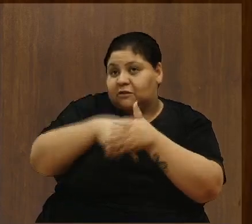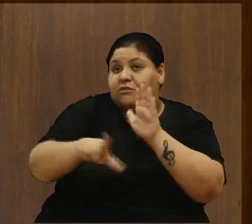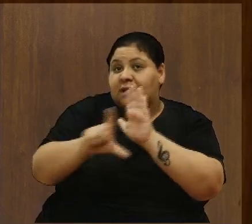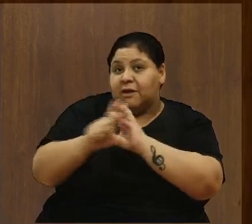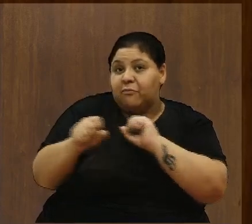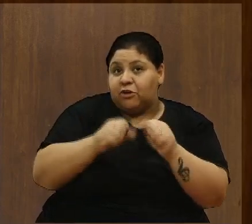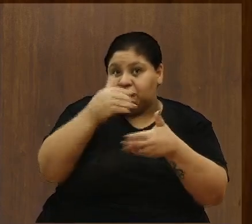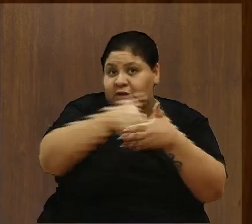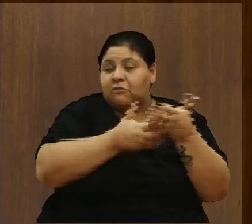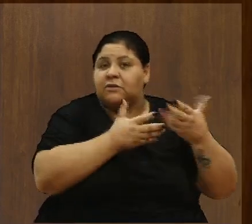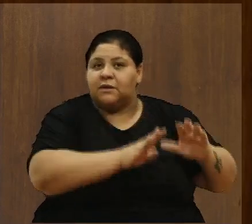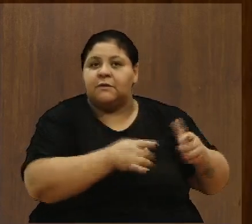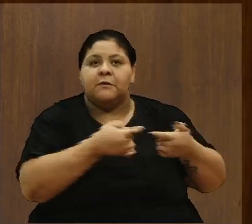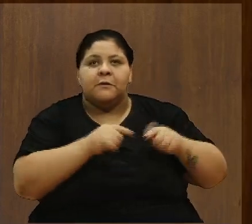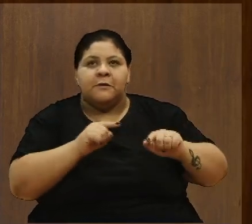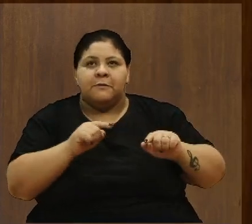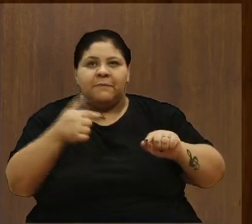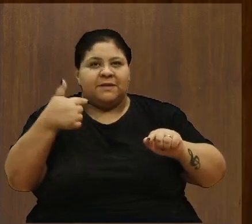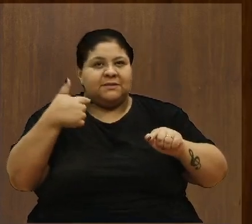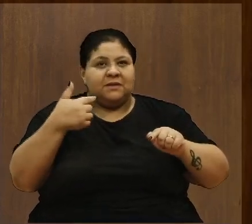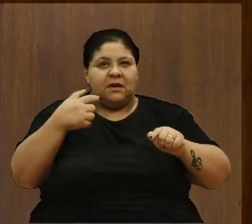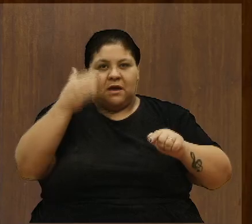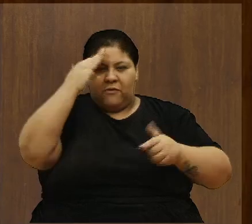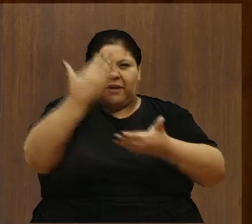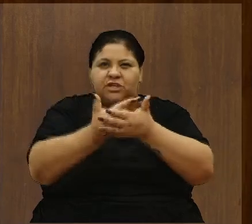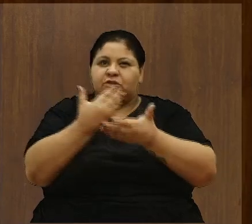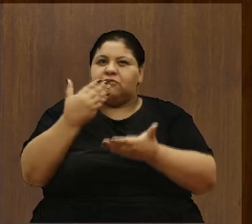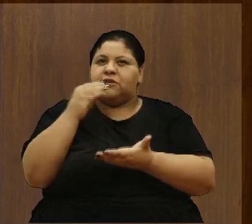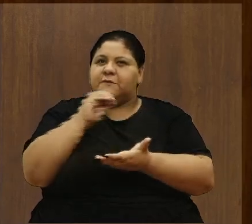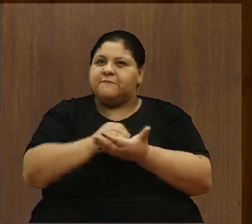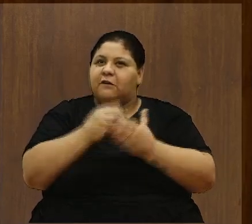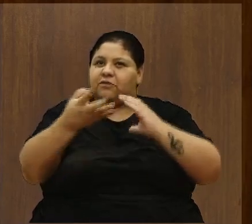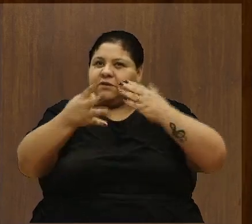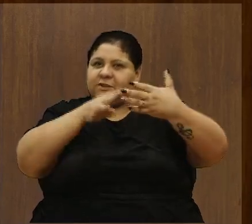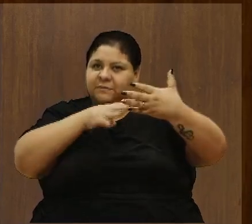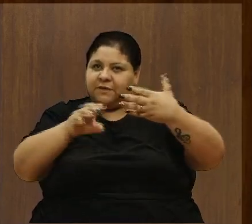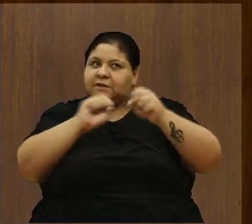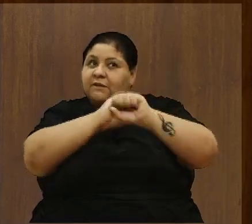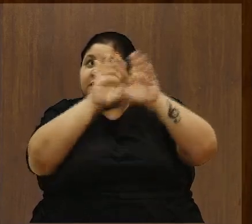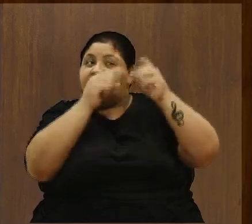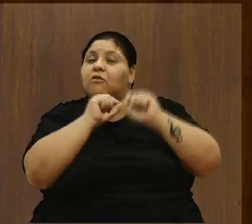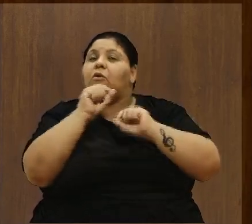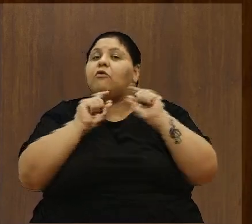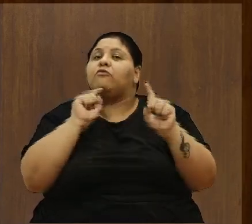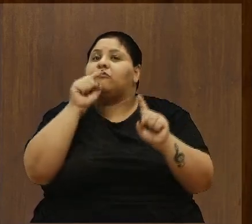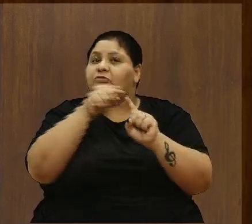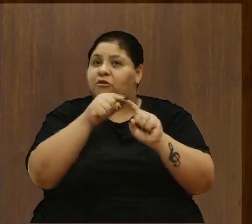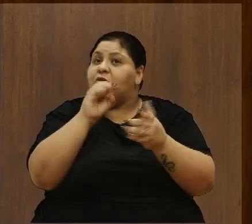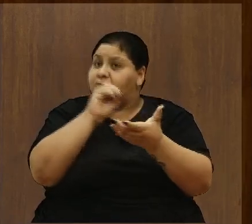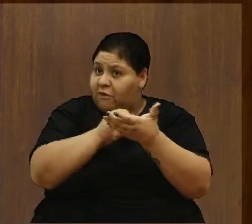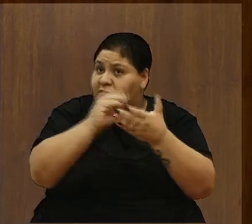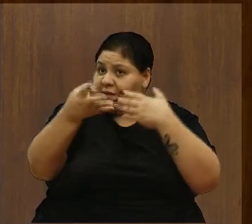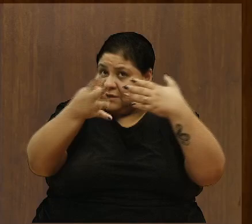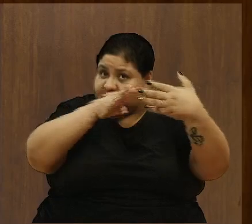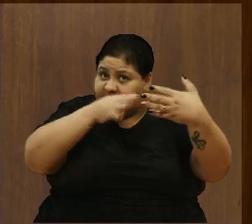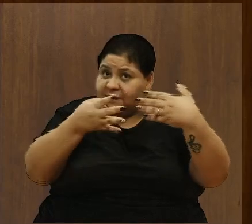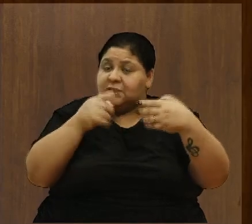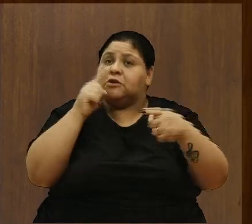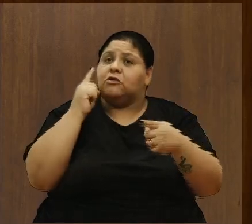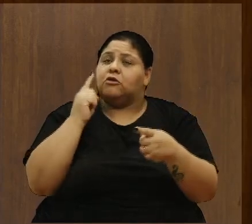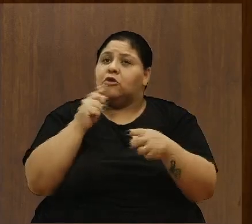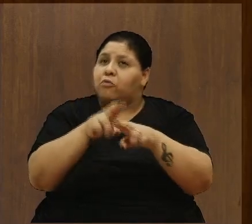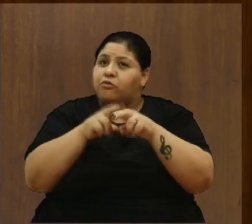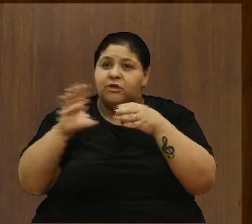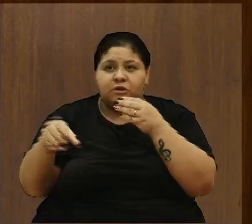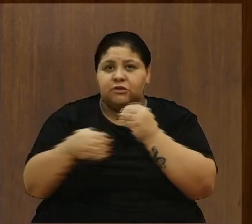que da minha parte falta transparência na lei, embora seja clara qual é o objeto, falta transparência. Por isso a emenda. E eu não